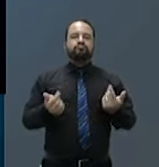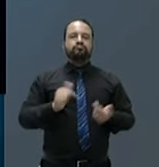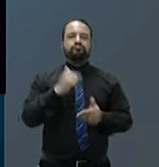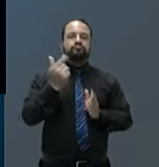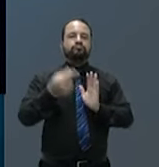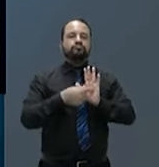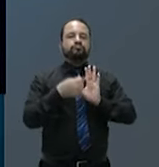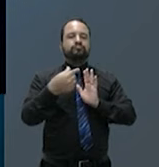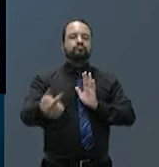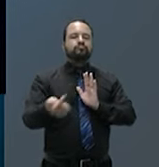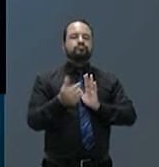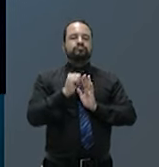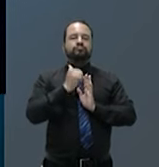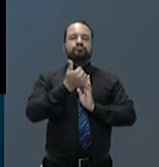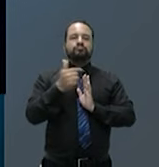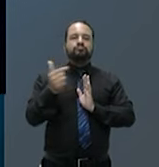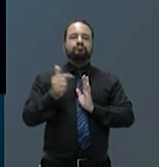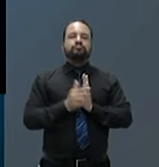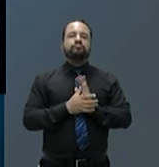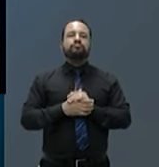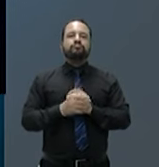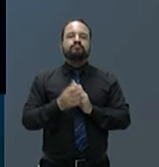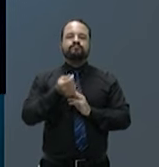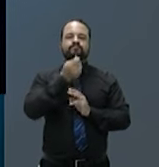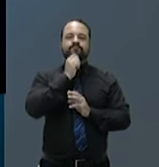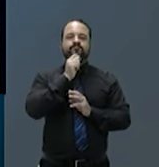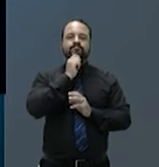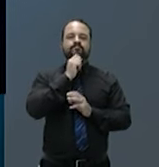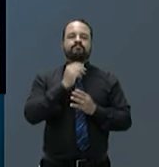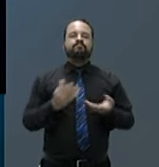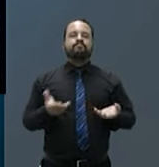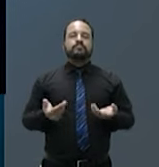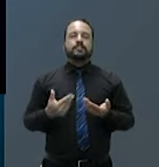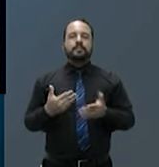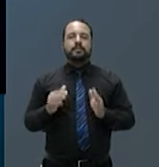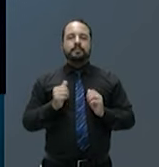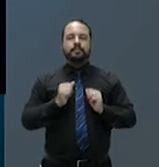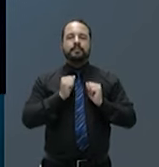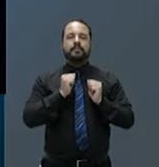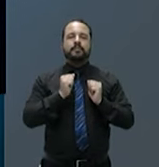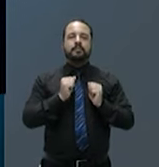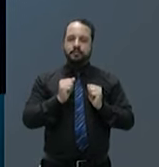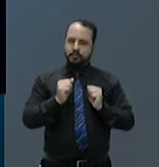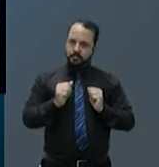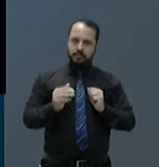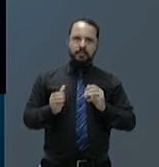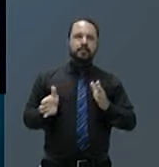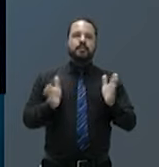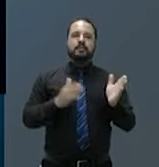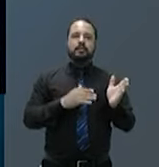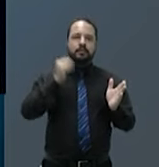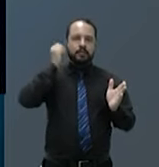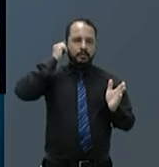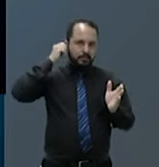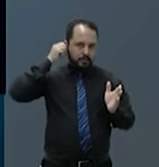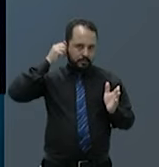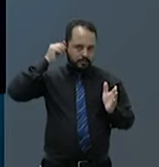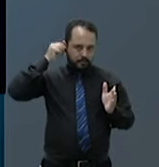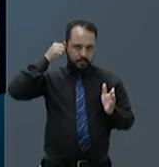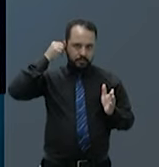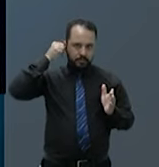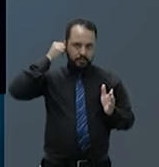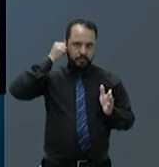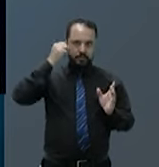de nenhum colega. Certo. Podemos, então, já partir para perguntar se podemos dispensar a sustentação oral,